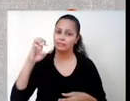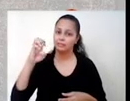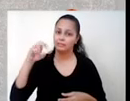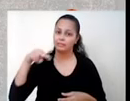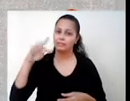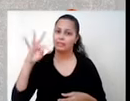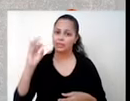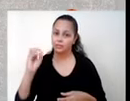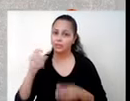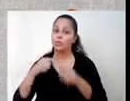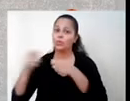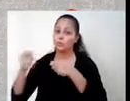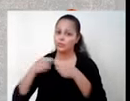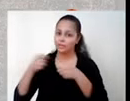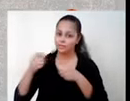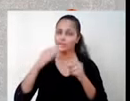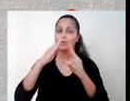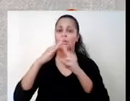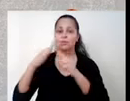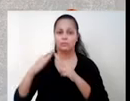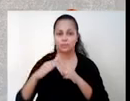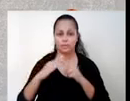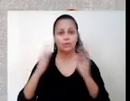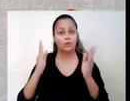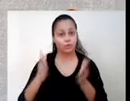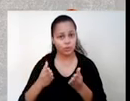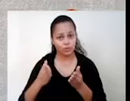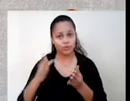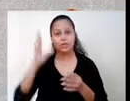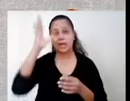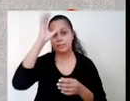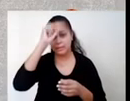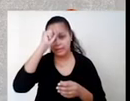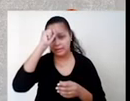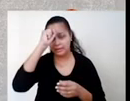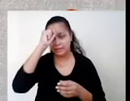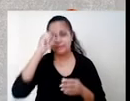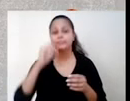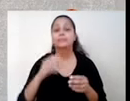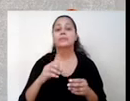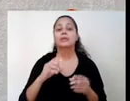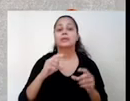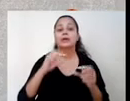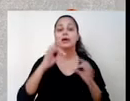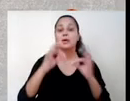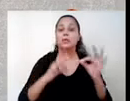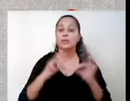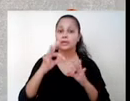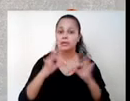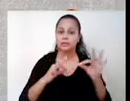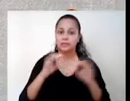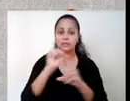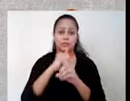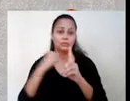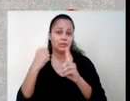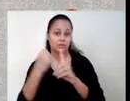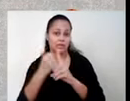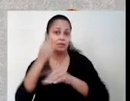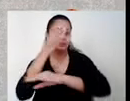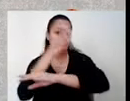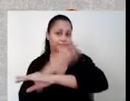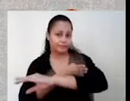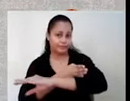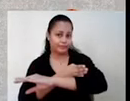urbano. Hoje iremos aprender sobre as mudanças na organização social durante a Baixa Idade